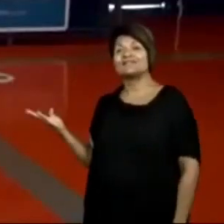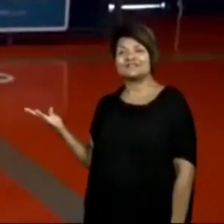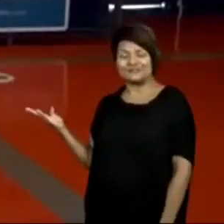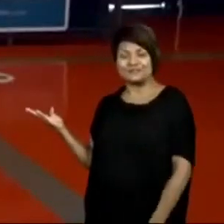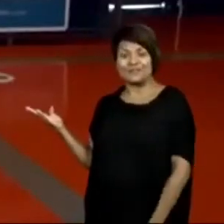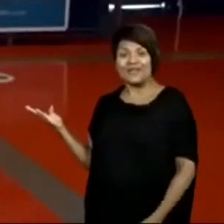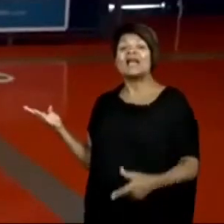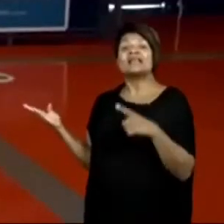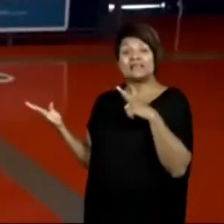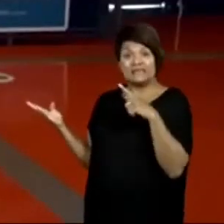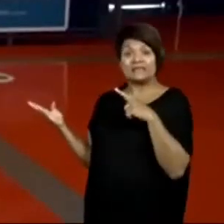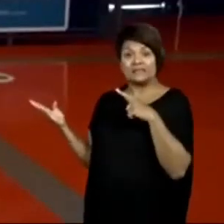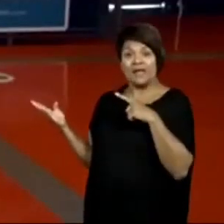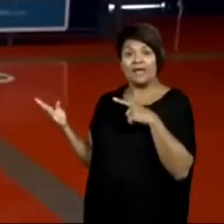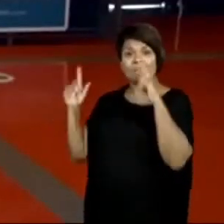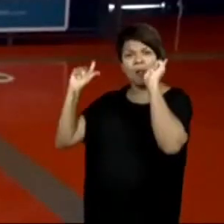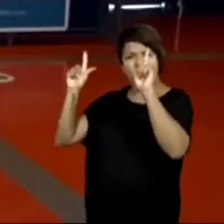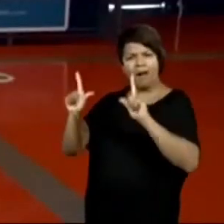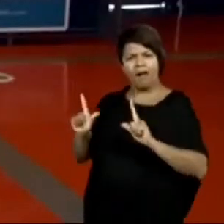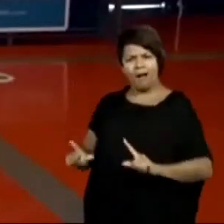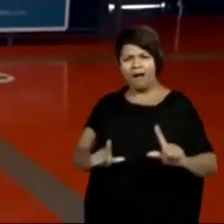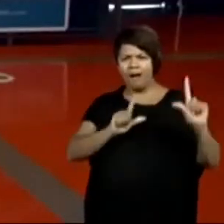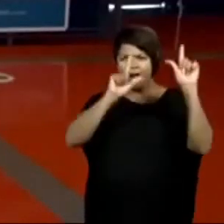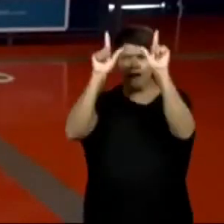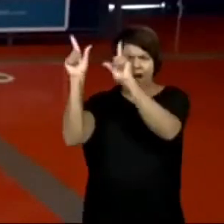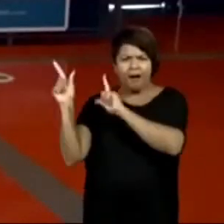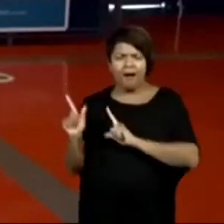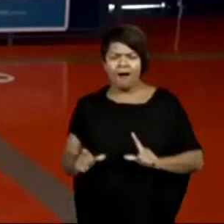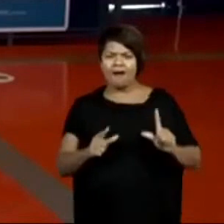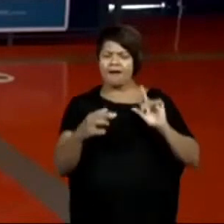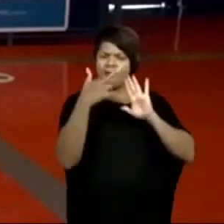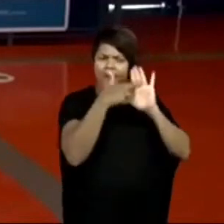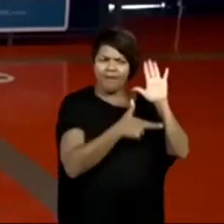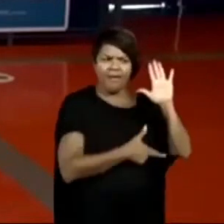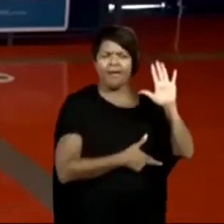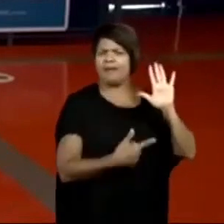sala temos diversas placas mostrando sobre as regras,